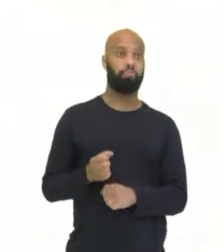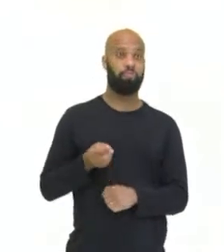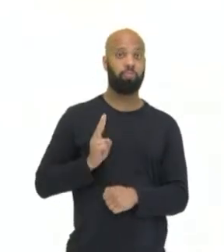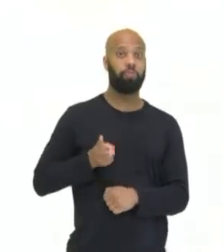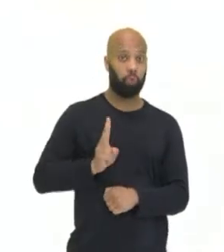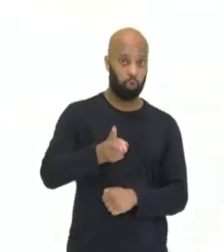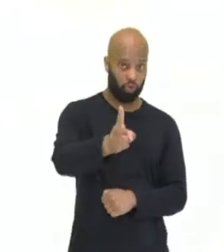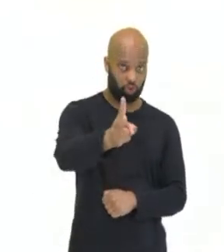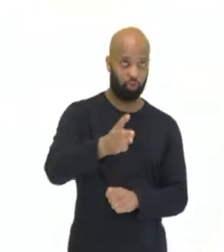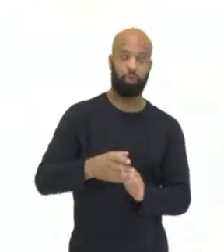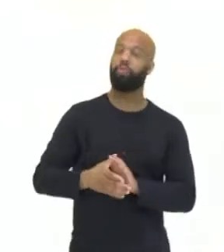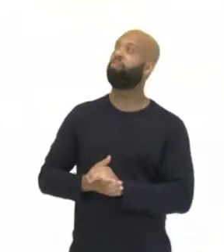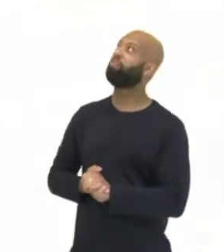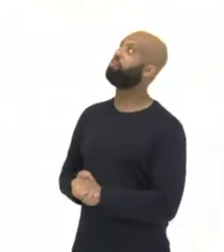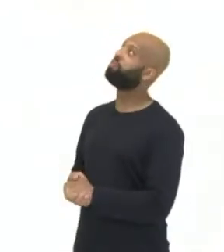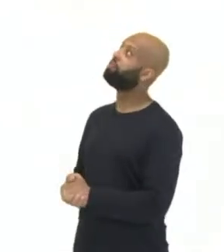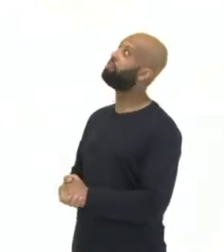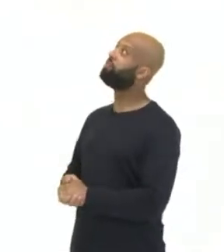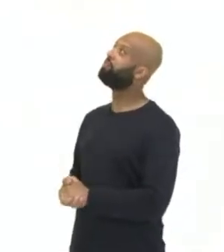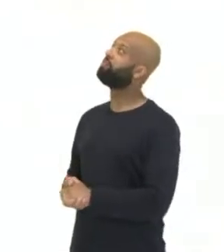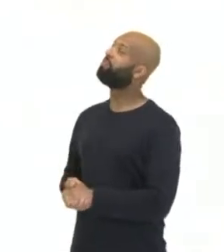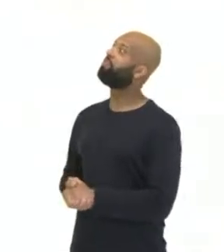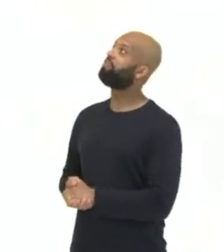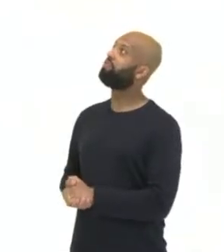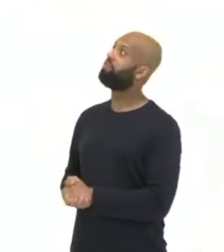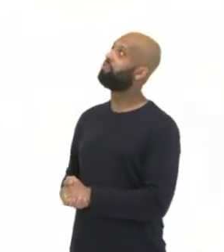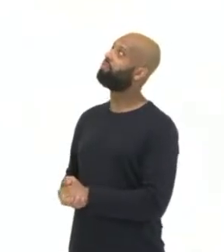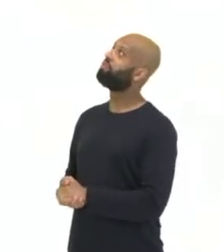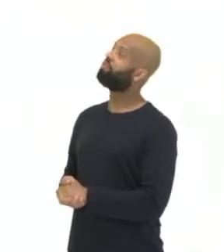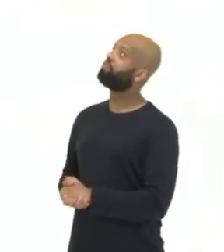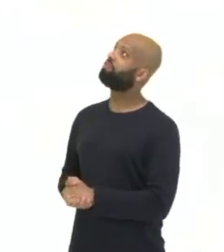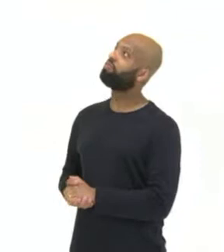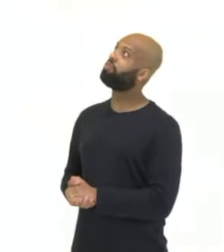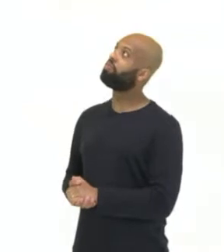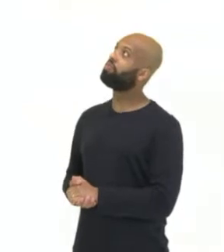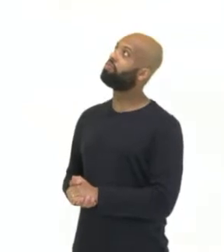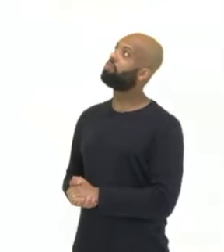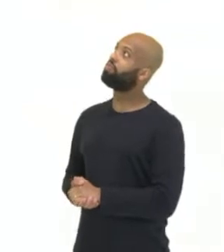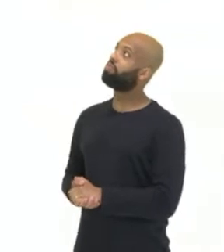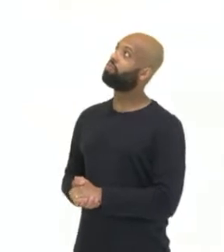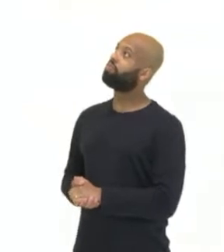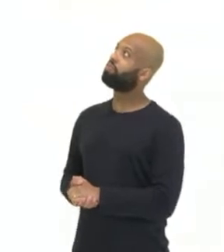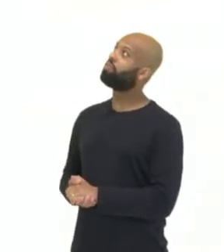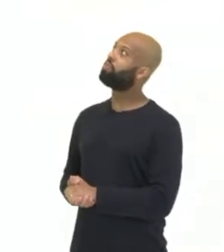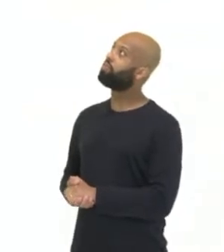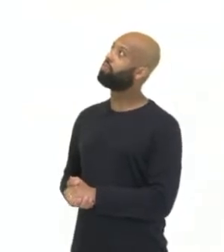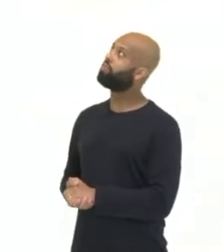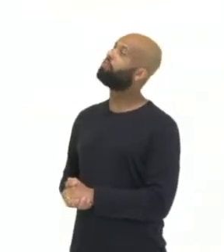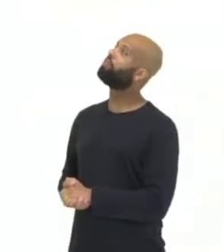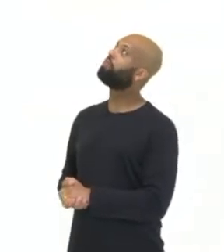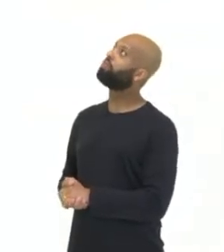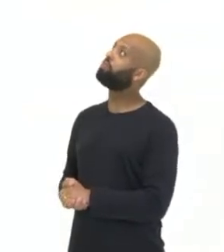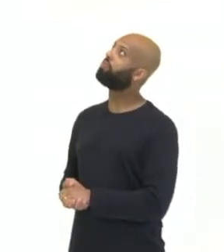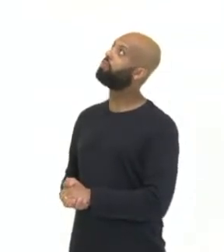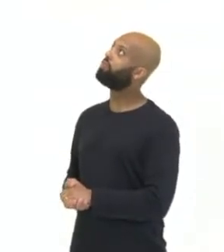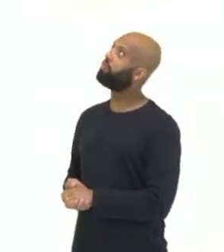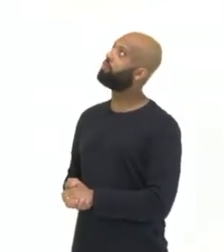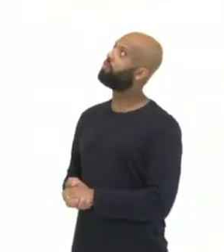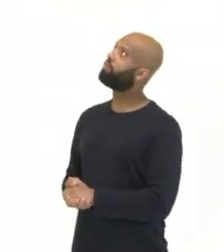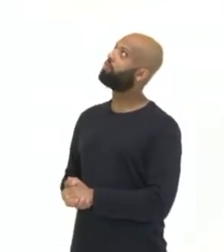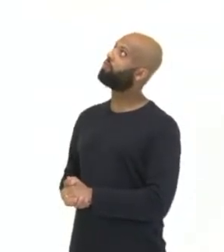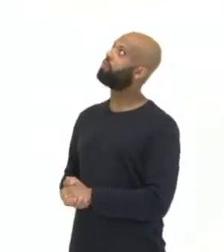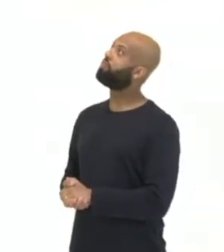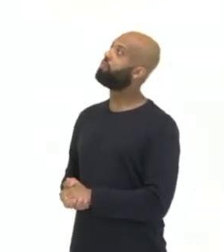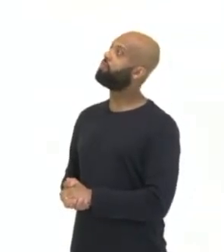A história foi assim como já lhes conto. Metade pelo que ouvi dizer,